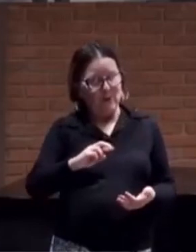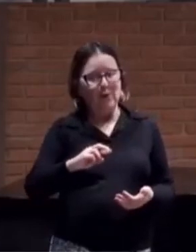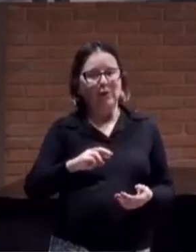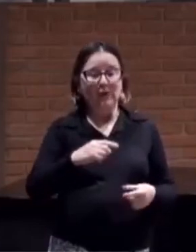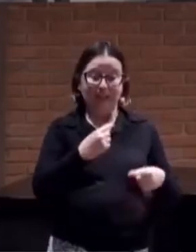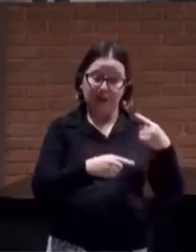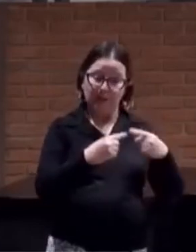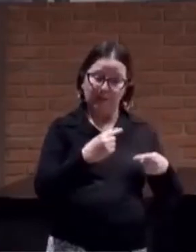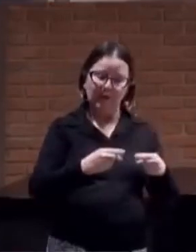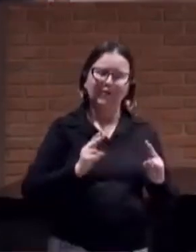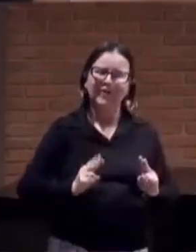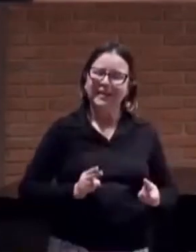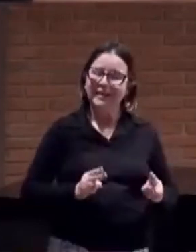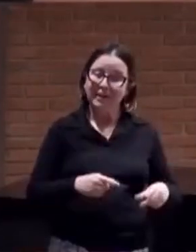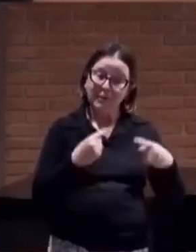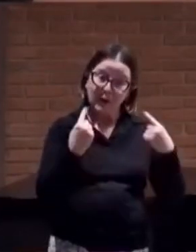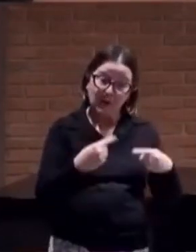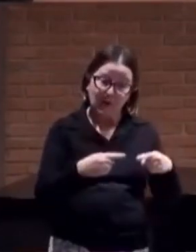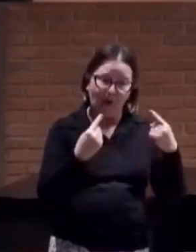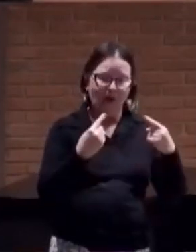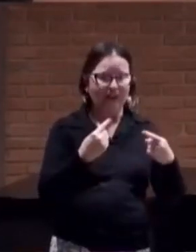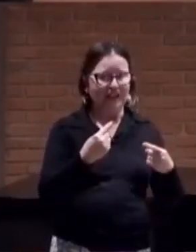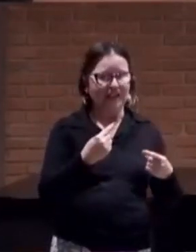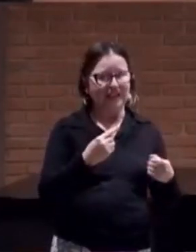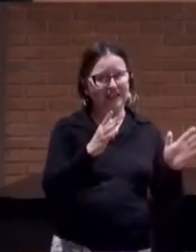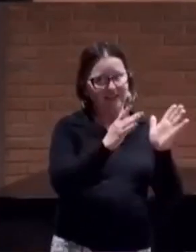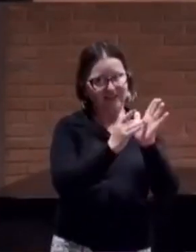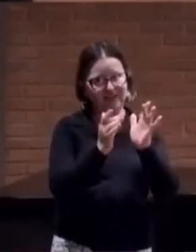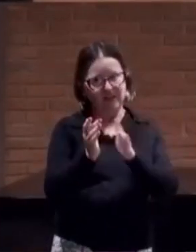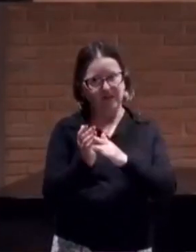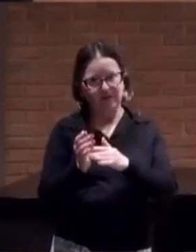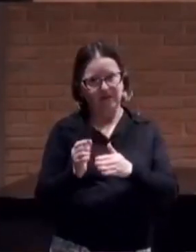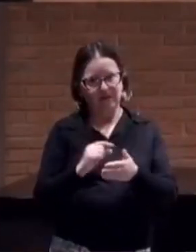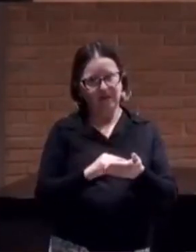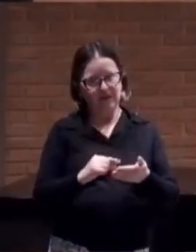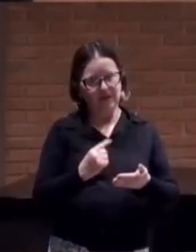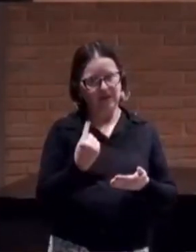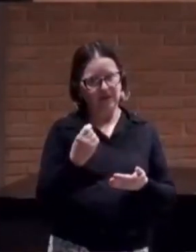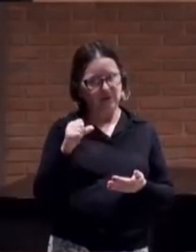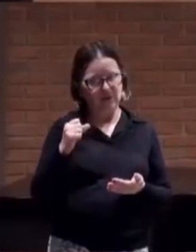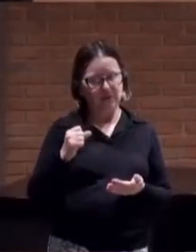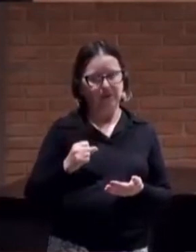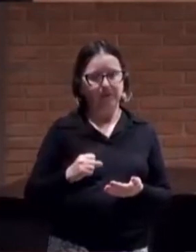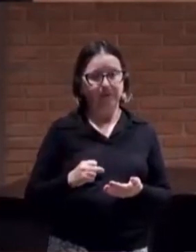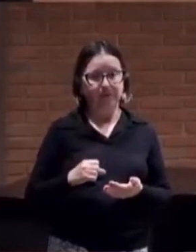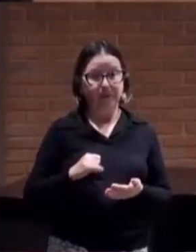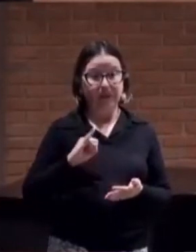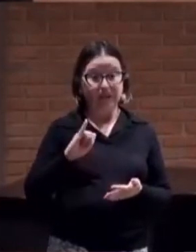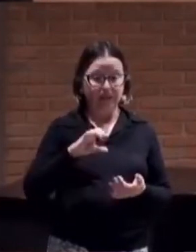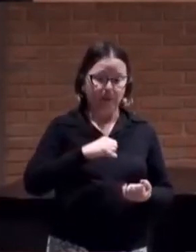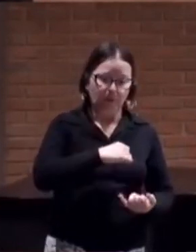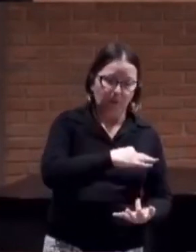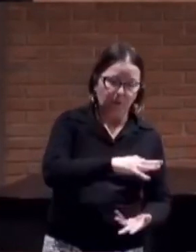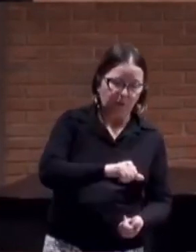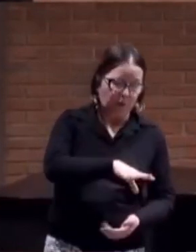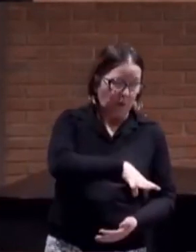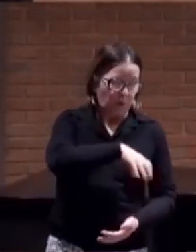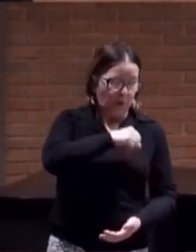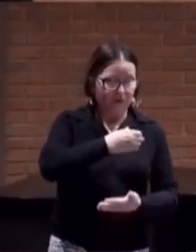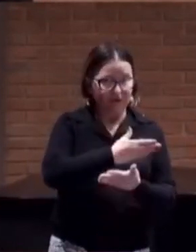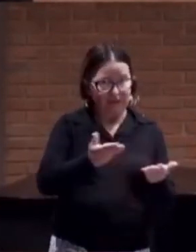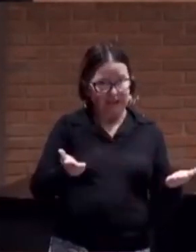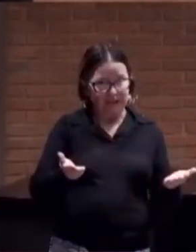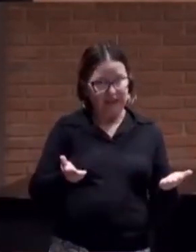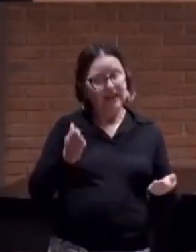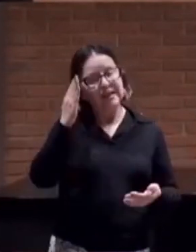diz, volta para o versículo 18. Se o mundo vos odiou, sabei